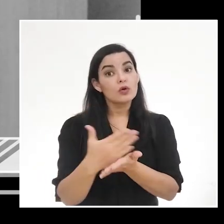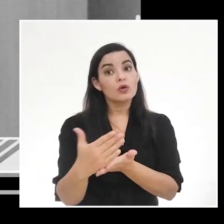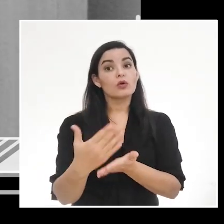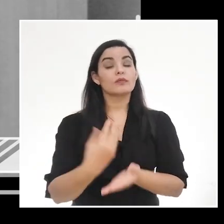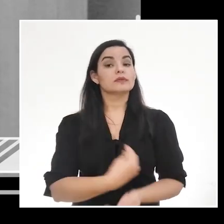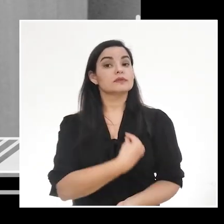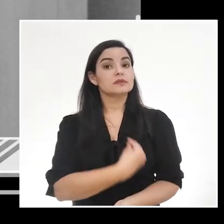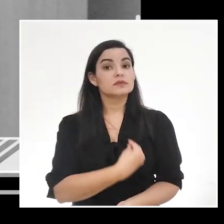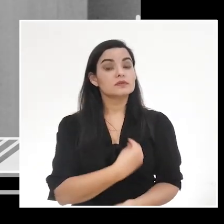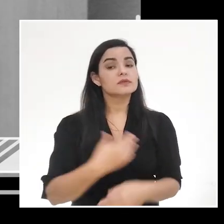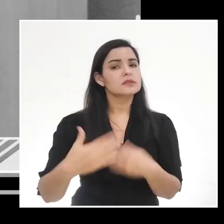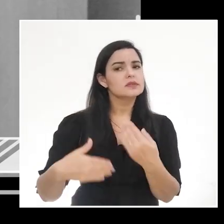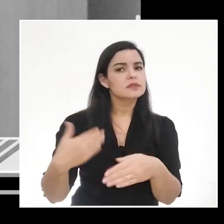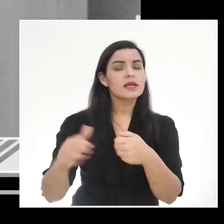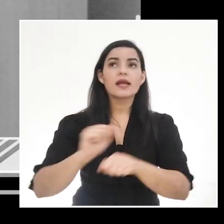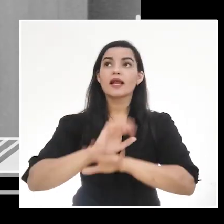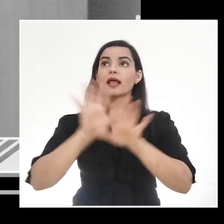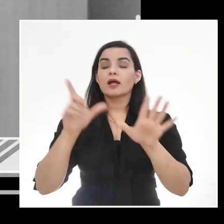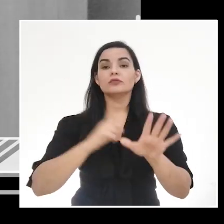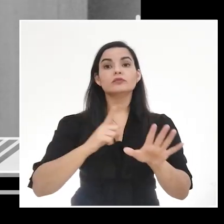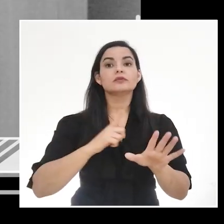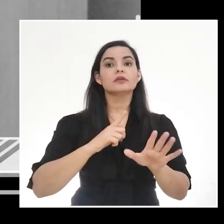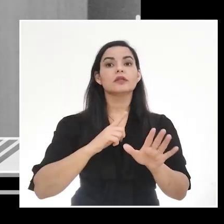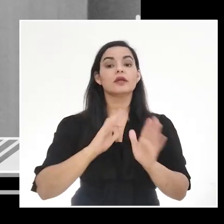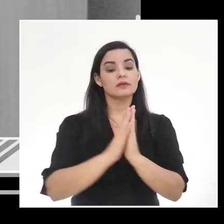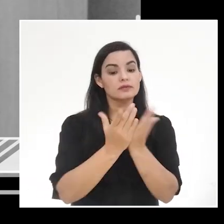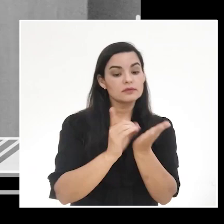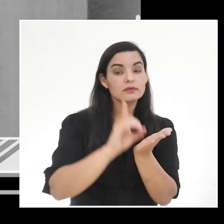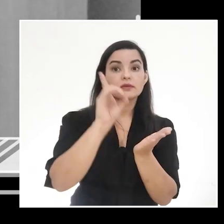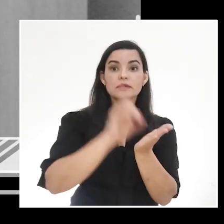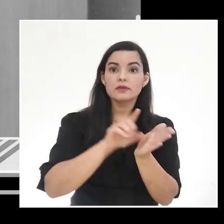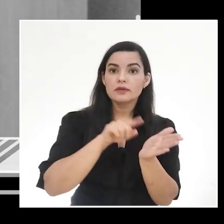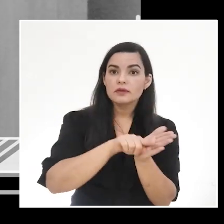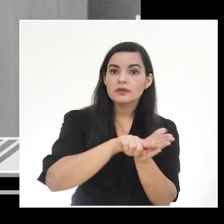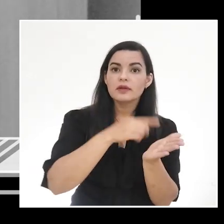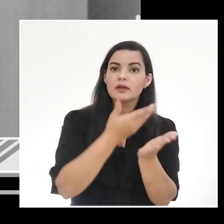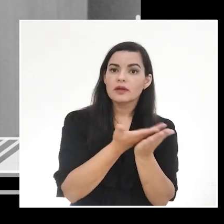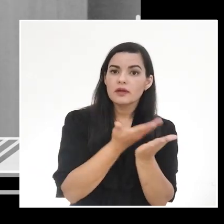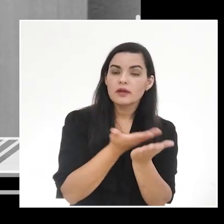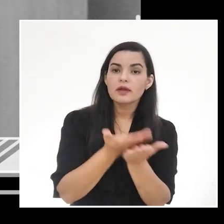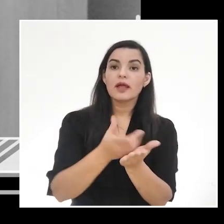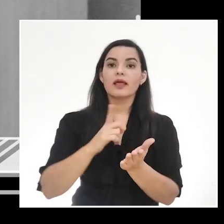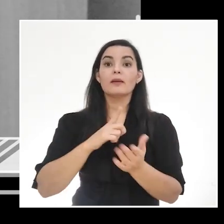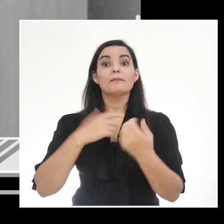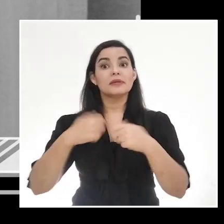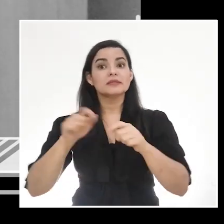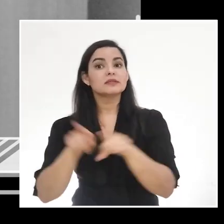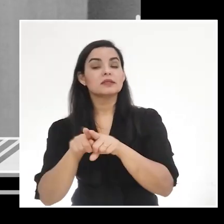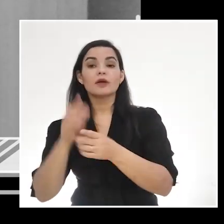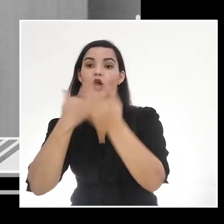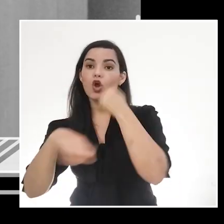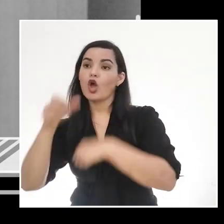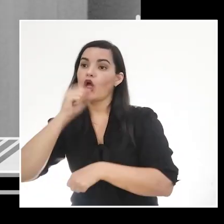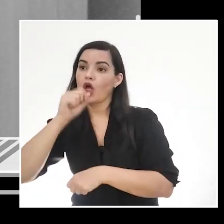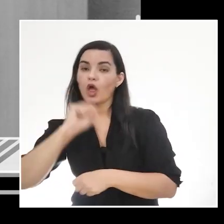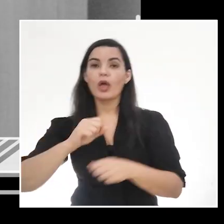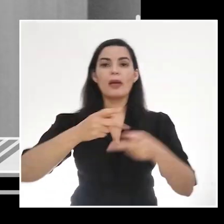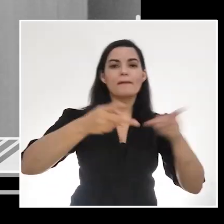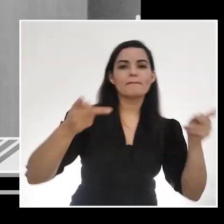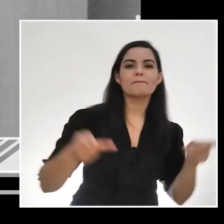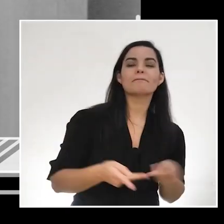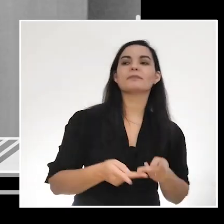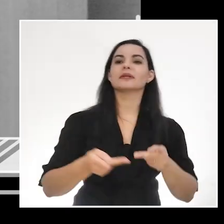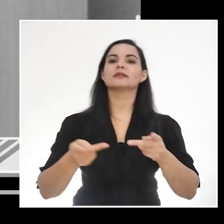ali os 3 ou 4, começar a viver. Claro que tem palavra, tem estudo, mas tem que